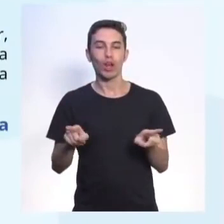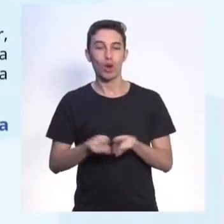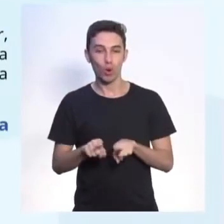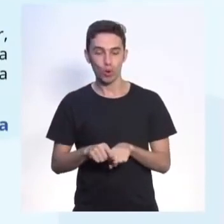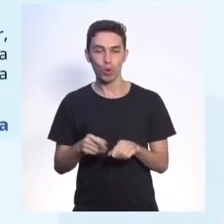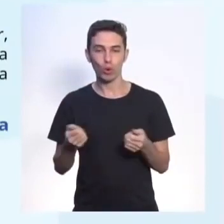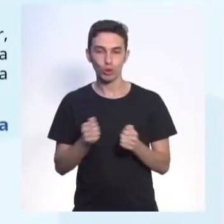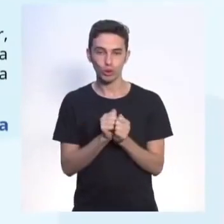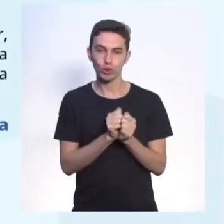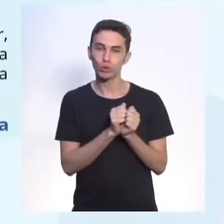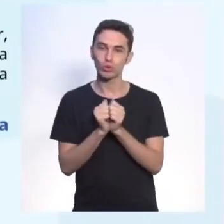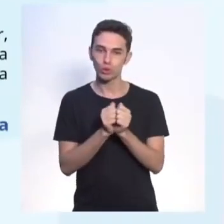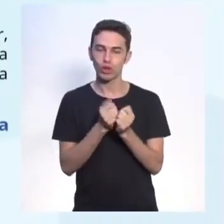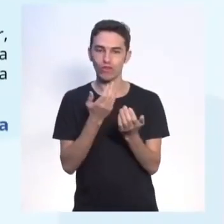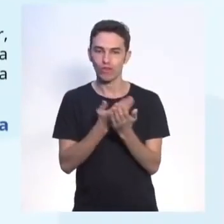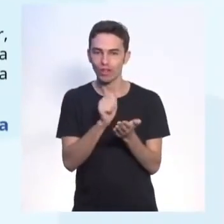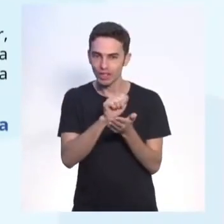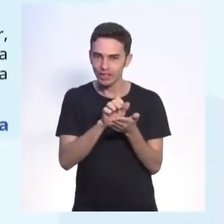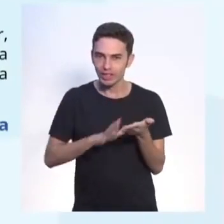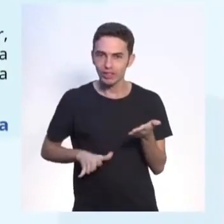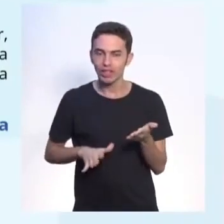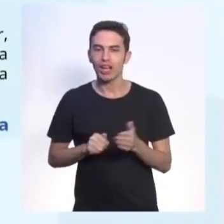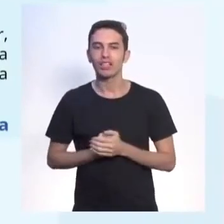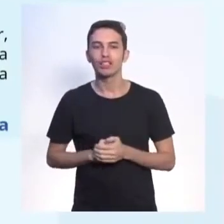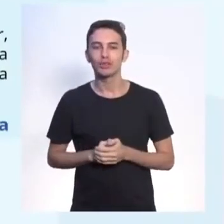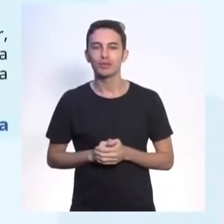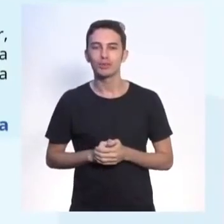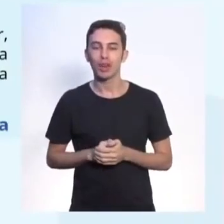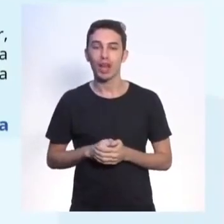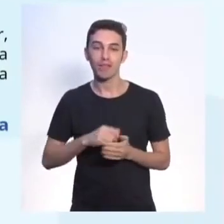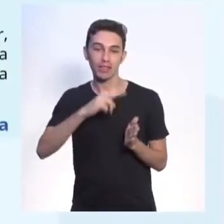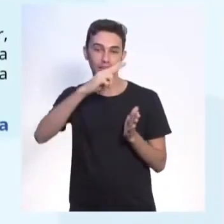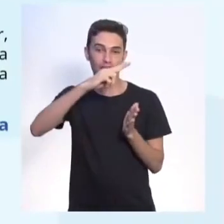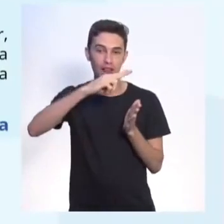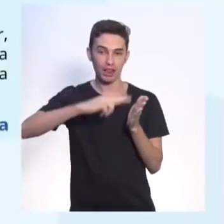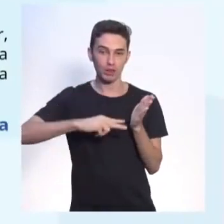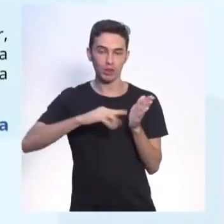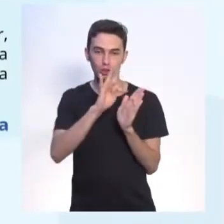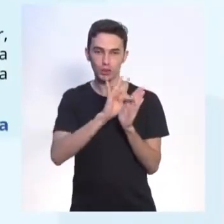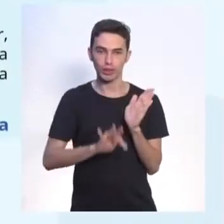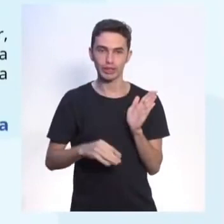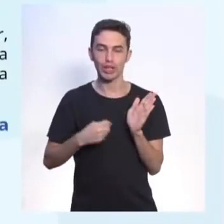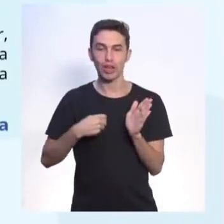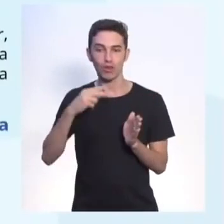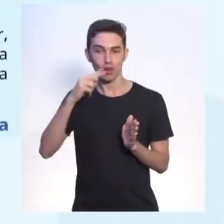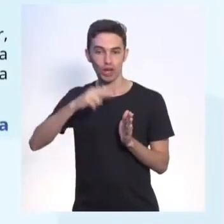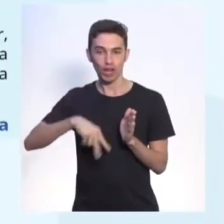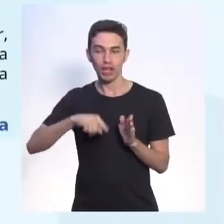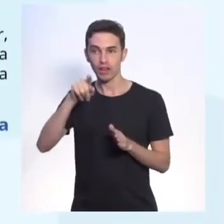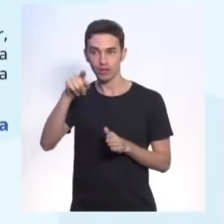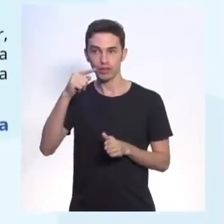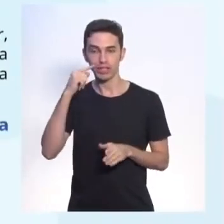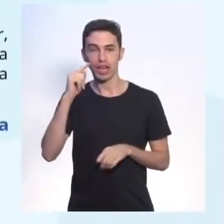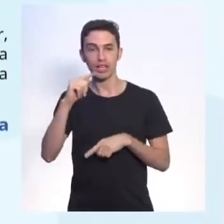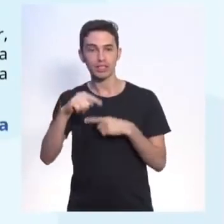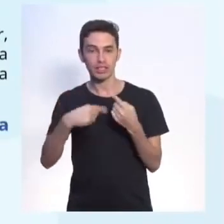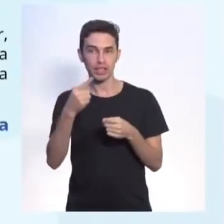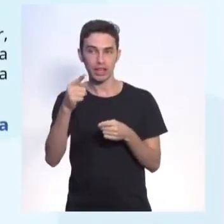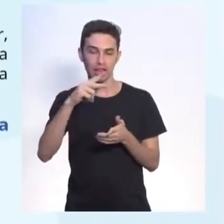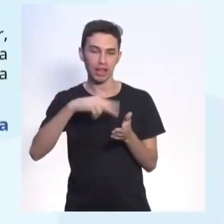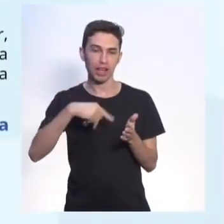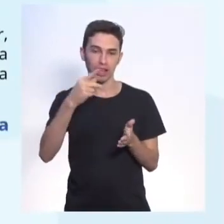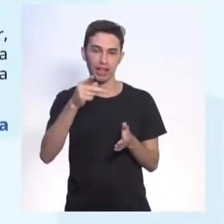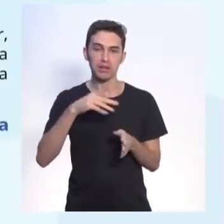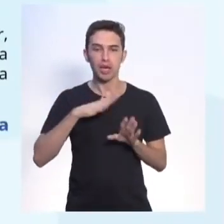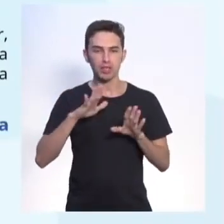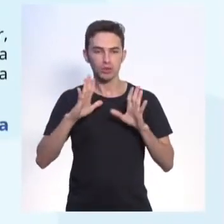realizar agora essa atividade fazendo a leitura do texto. Eu vou ler daqui, vocês irão ler daí,